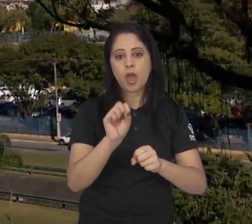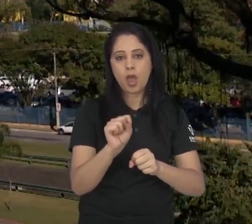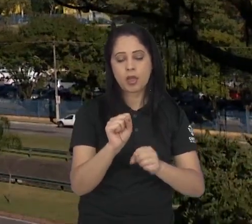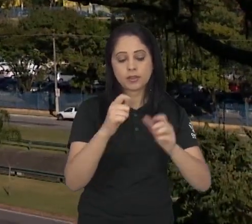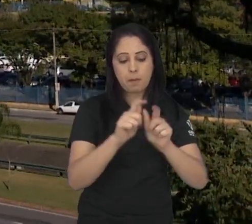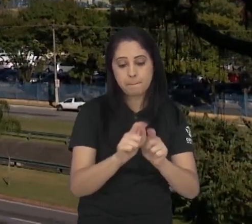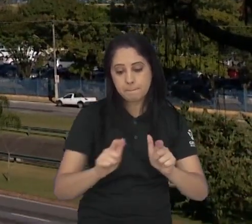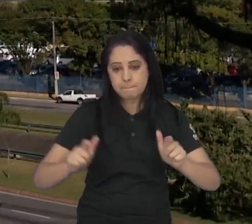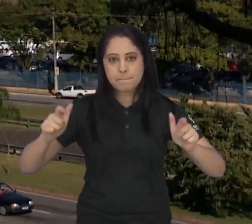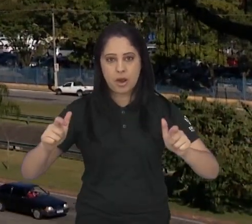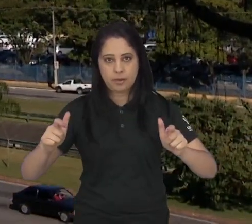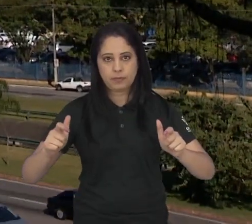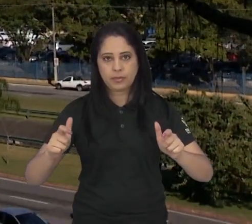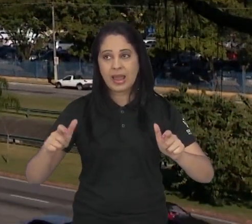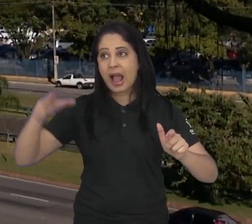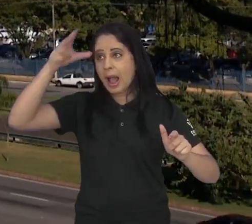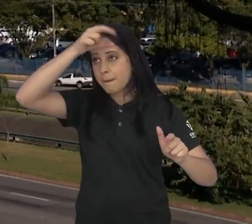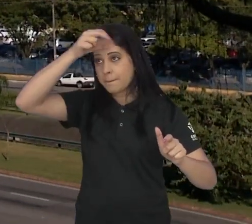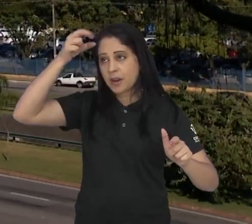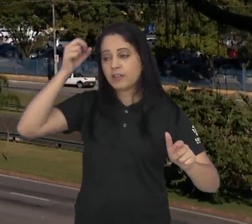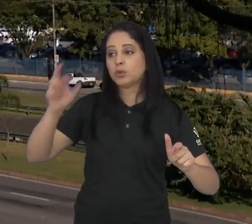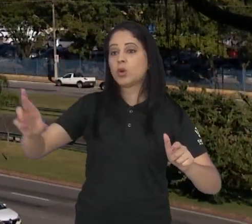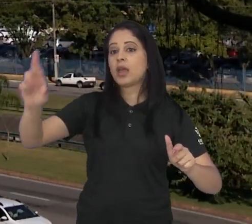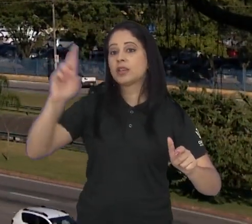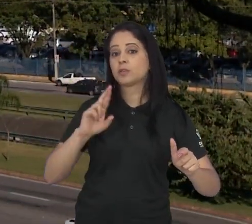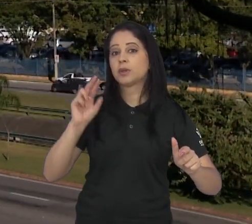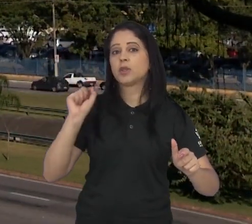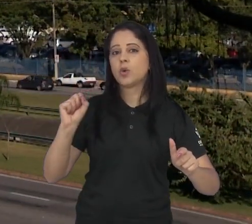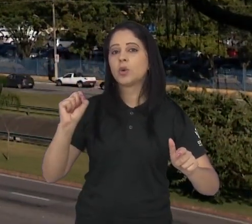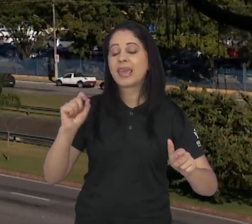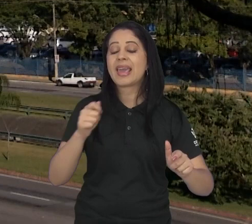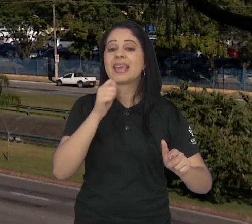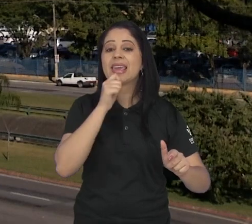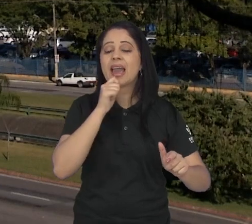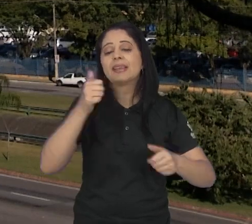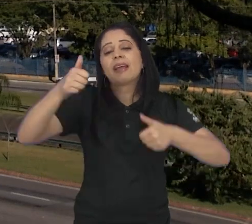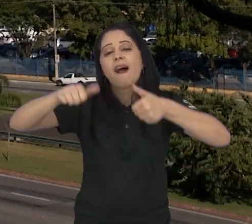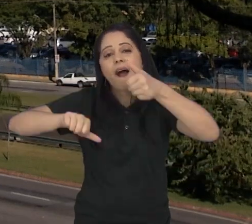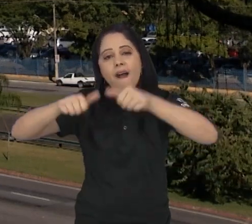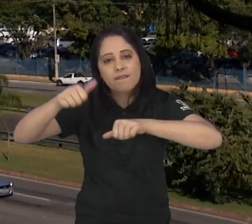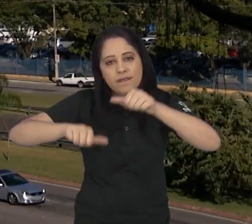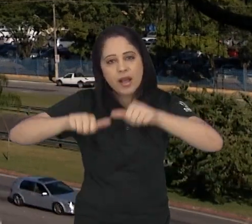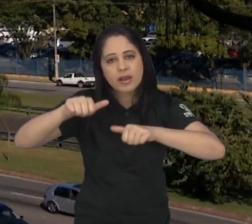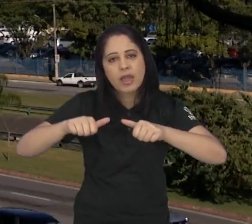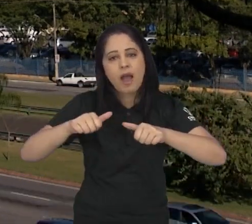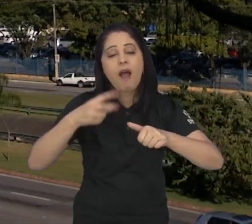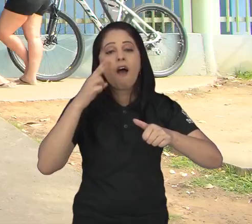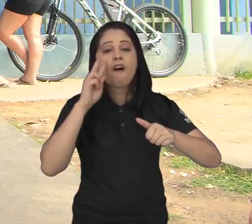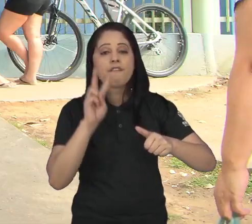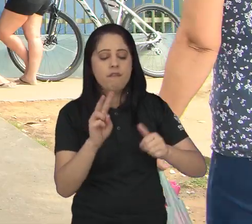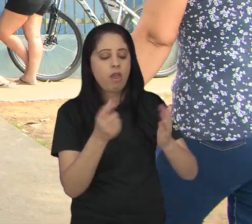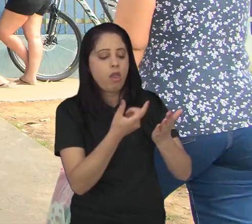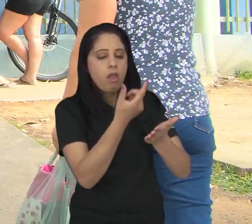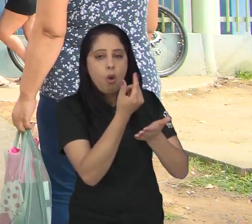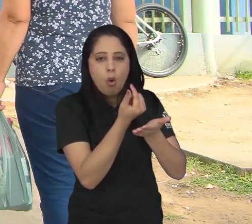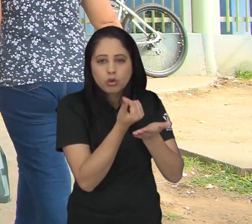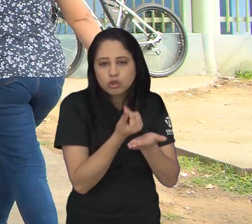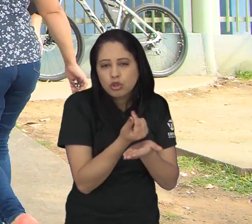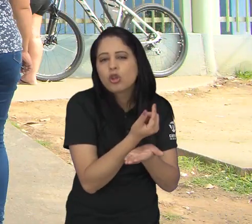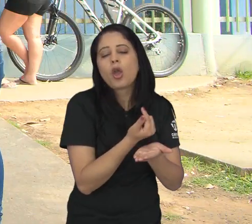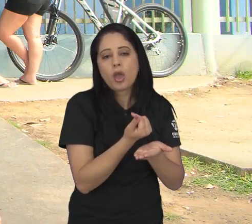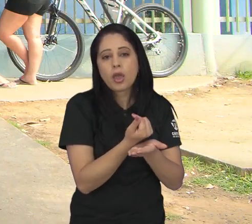à prefeitura declarou que a proposta está em estudo de viabilidade orçamentária e financeira Enquanto isso